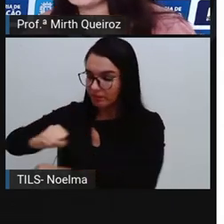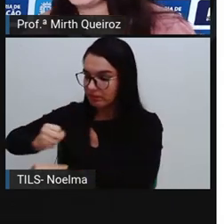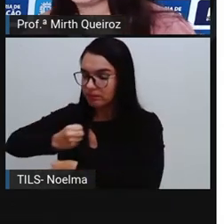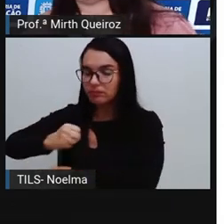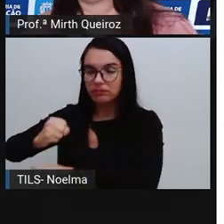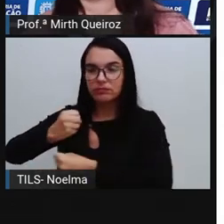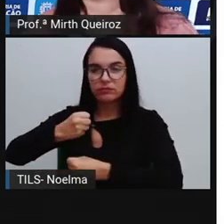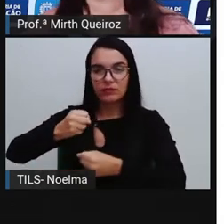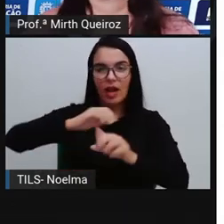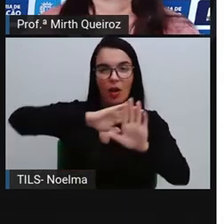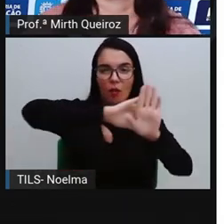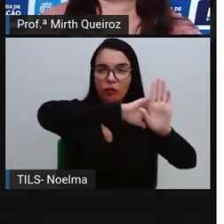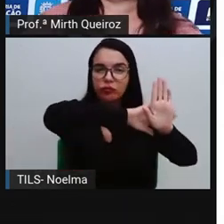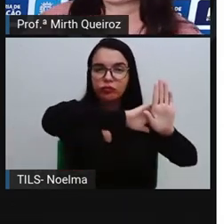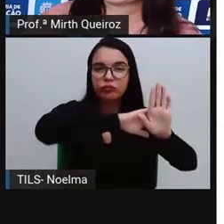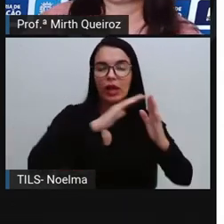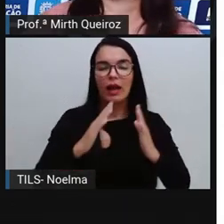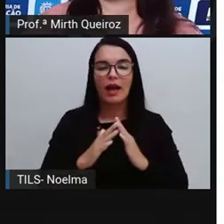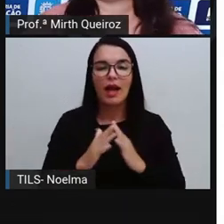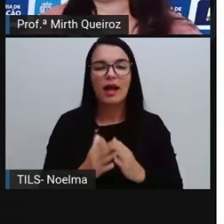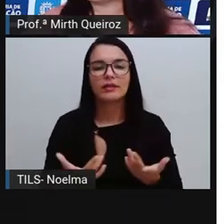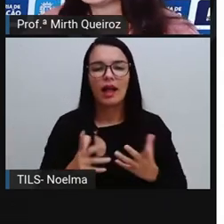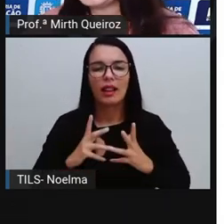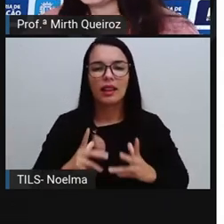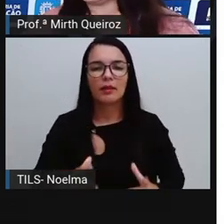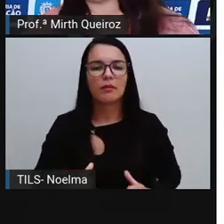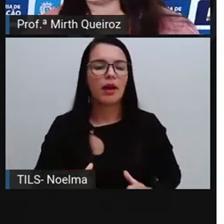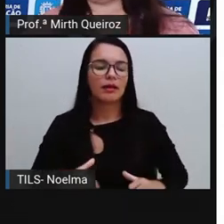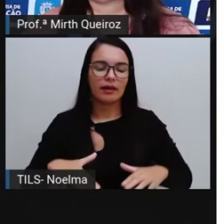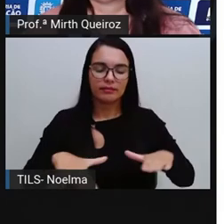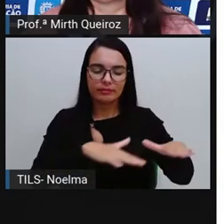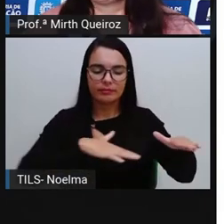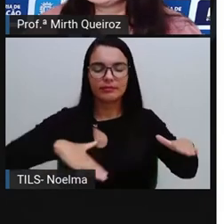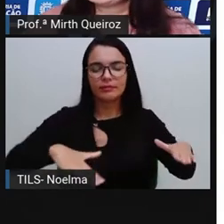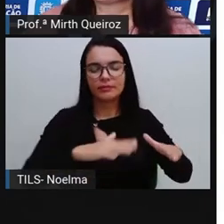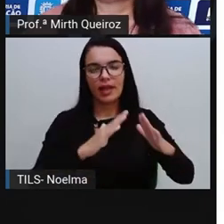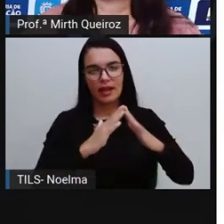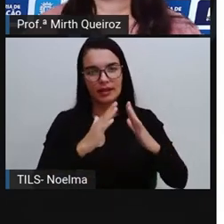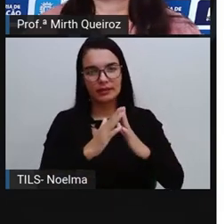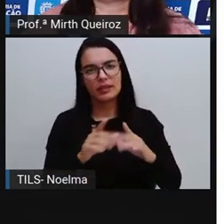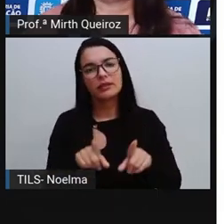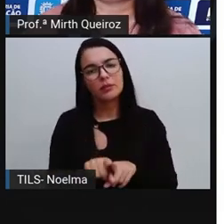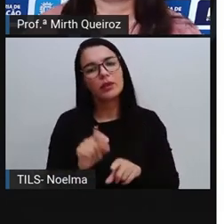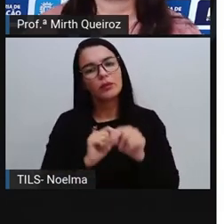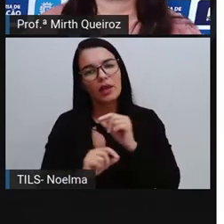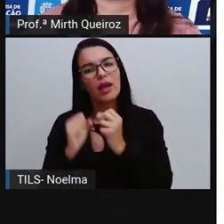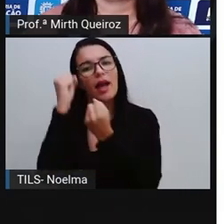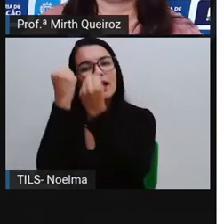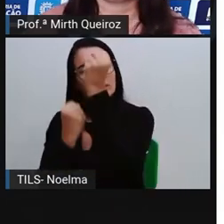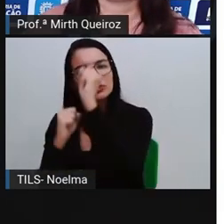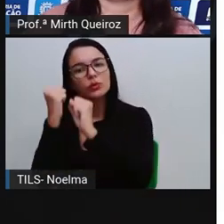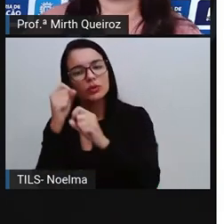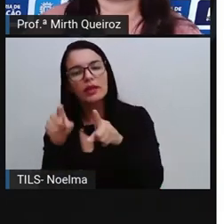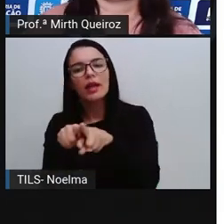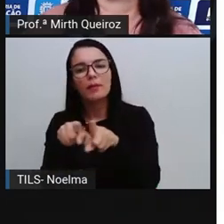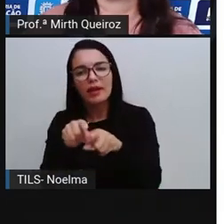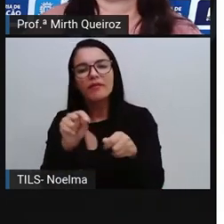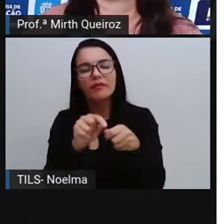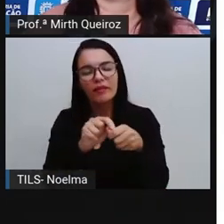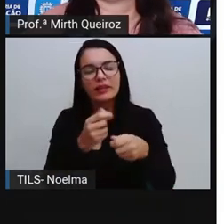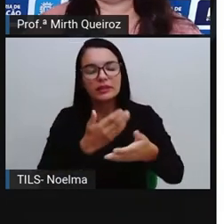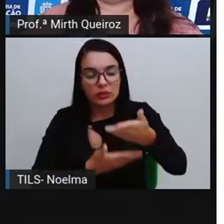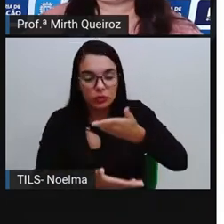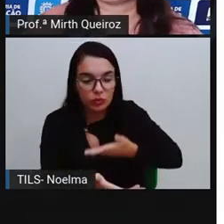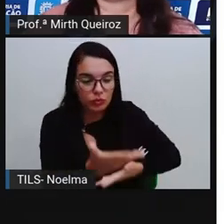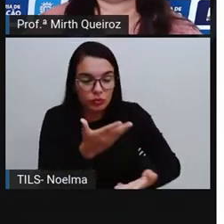aproveita também para poder limpar uma casa lavar um banheiro né e nas indústrias não é diferente eles também fazem essa